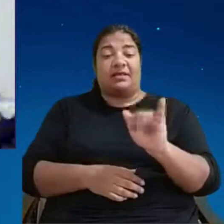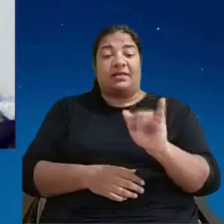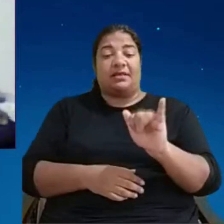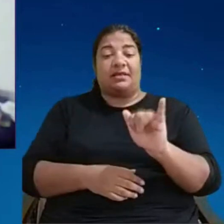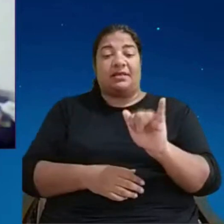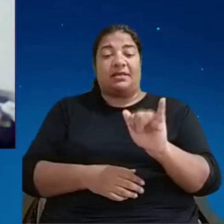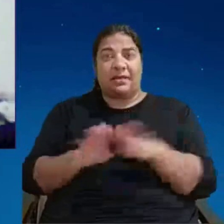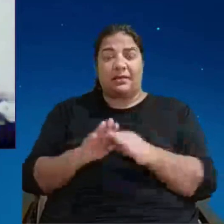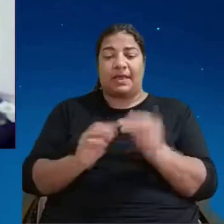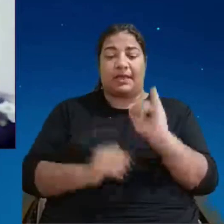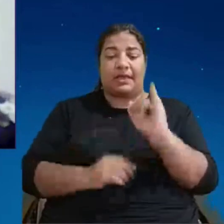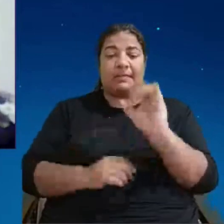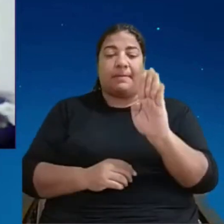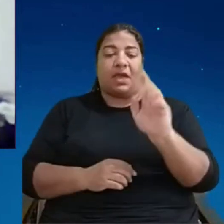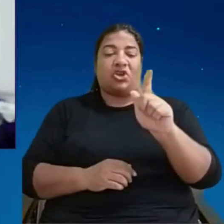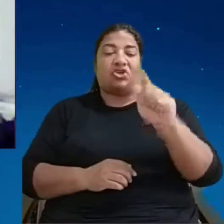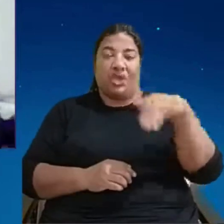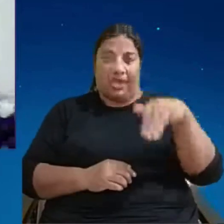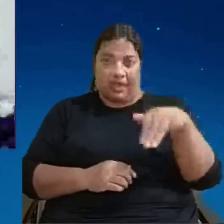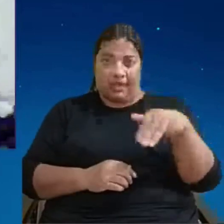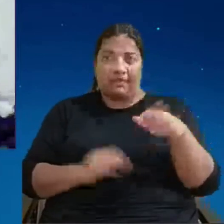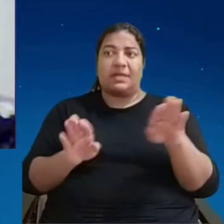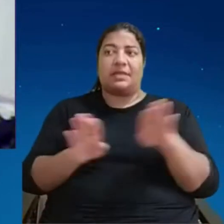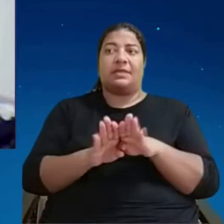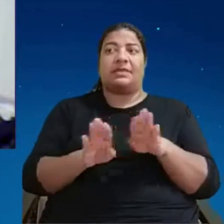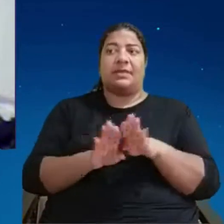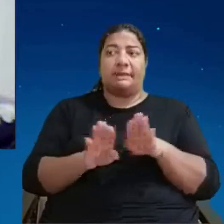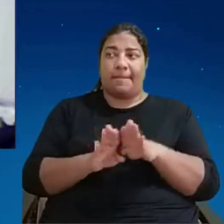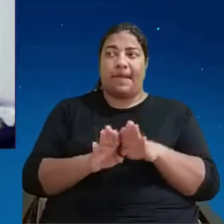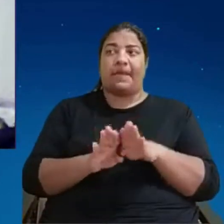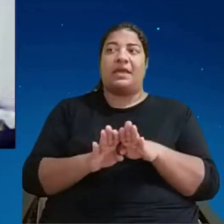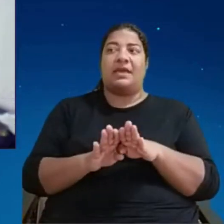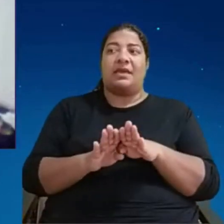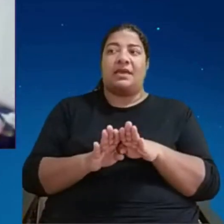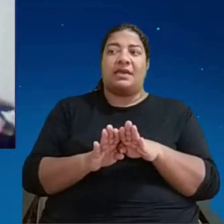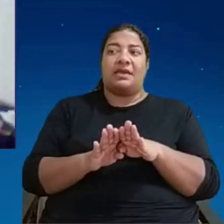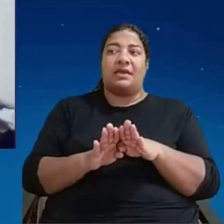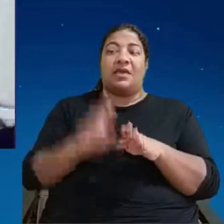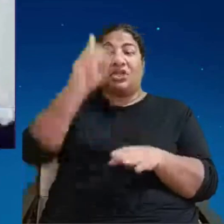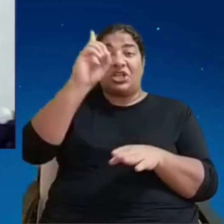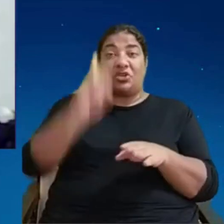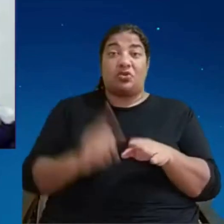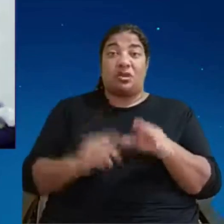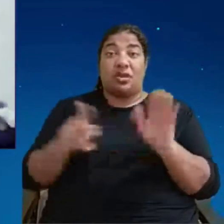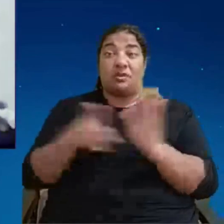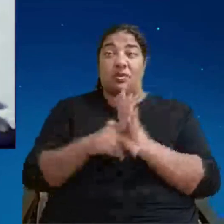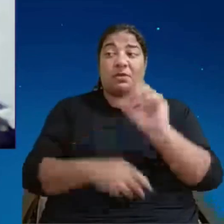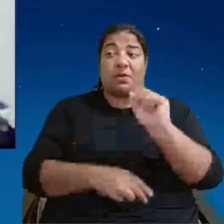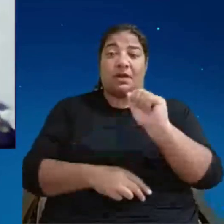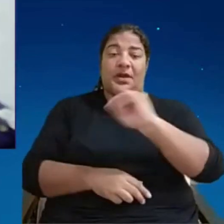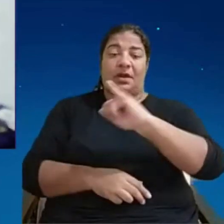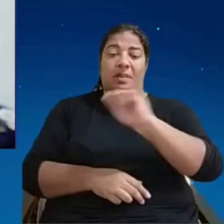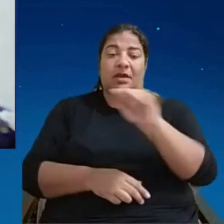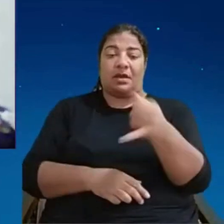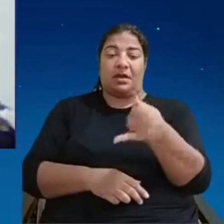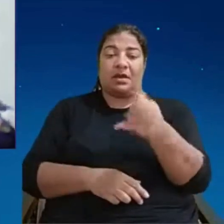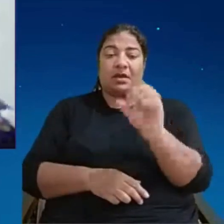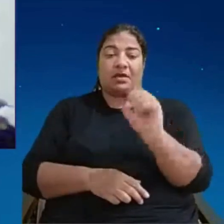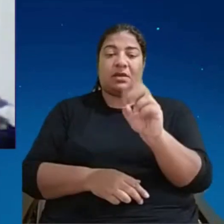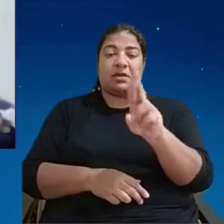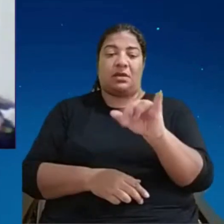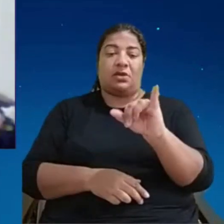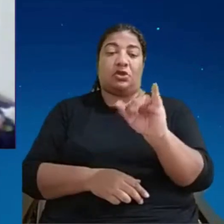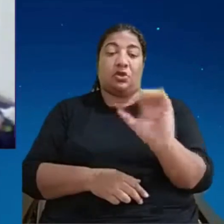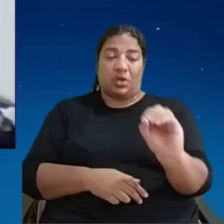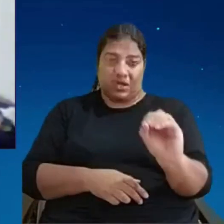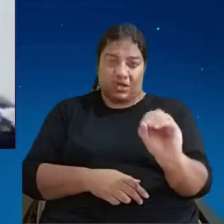a diretoria da AJO Rio, né, que foi muito acolhedora, a Dai, que foi maravilhosa, falou comigo